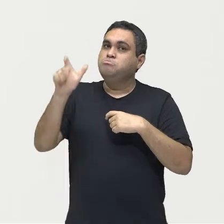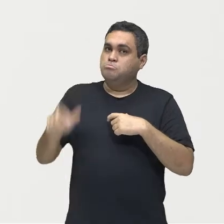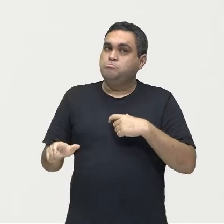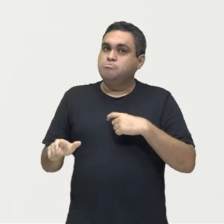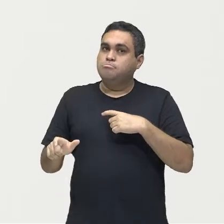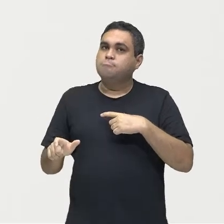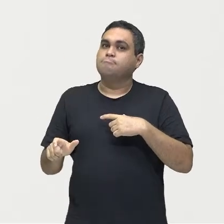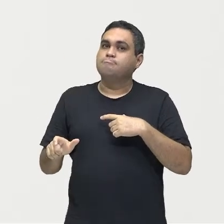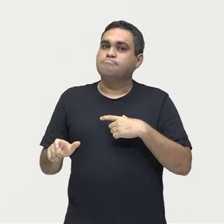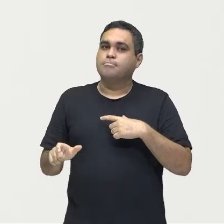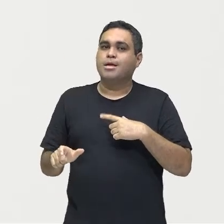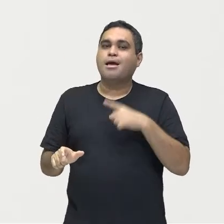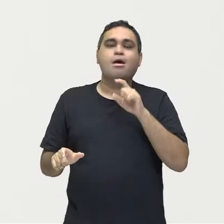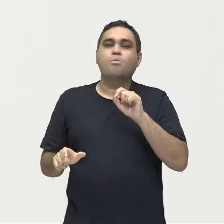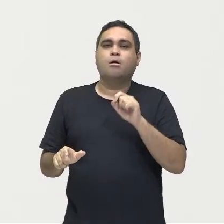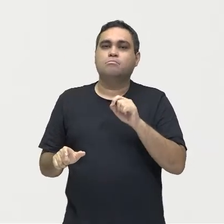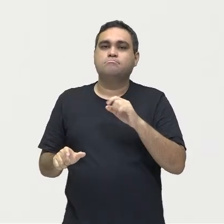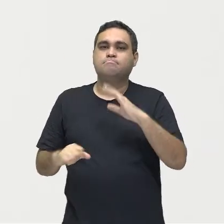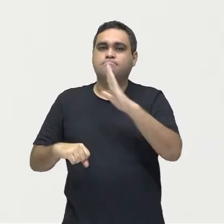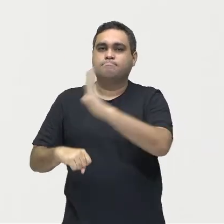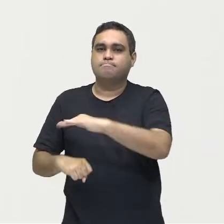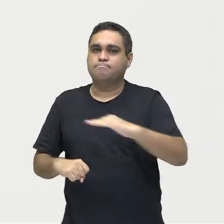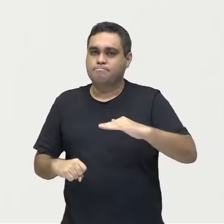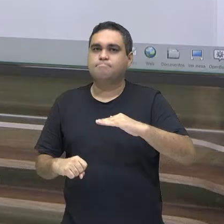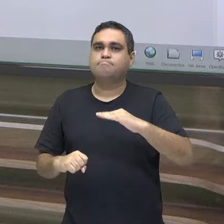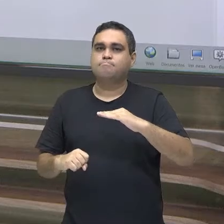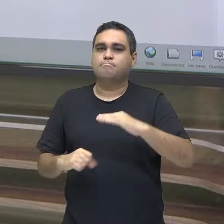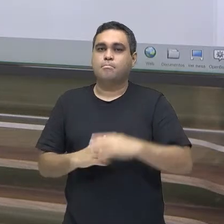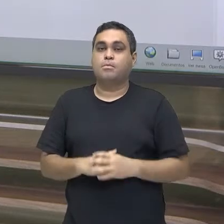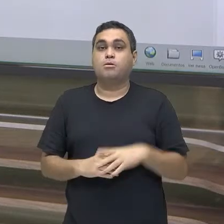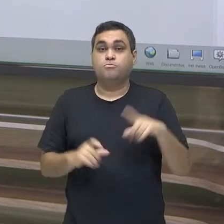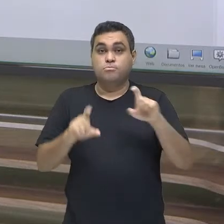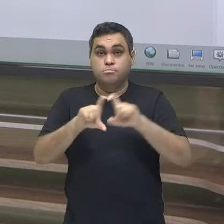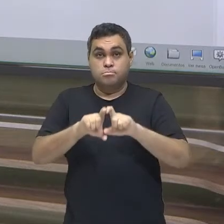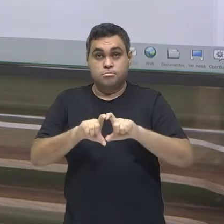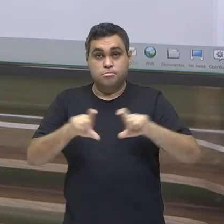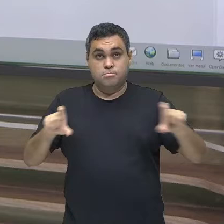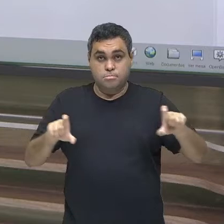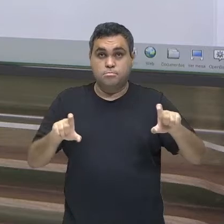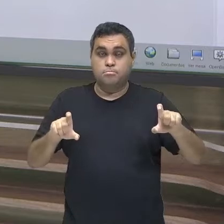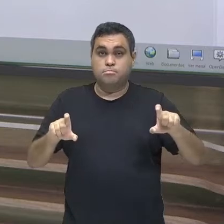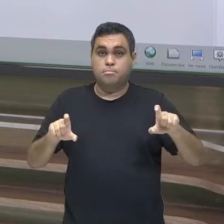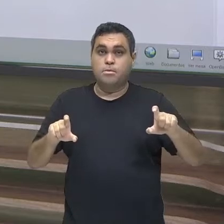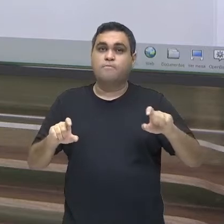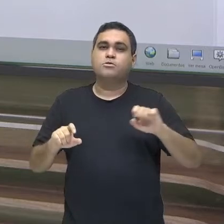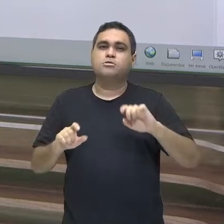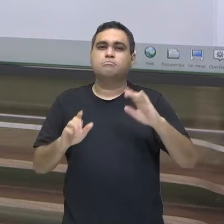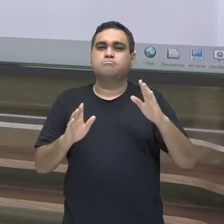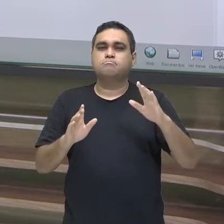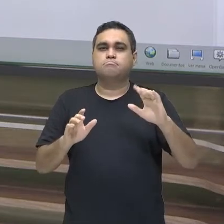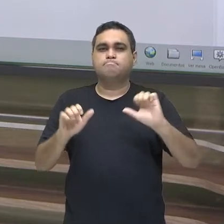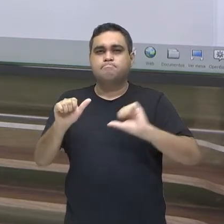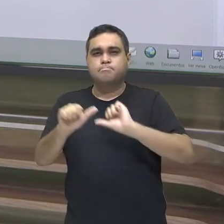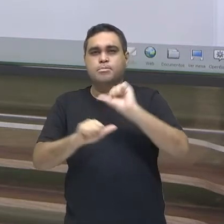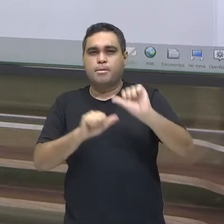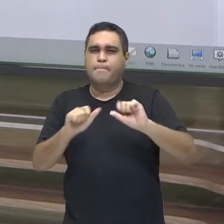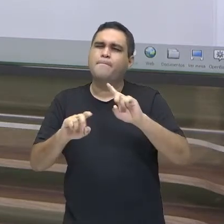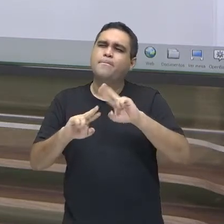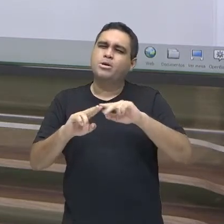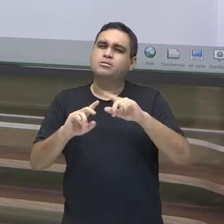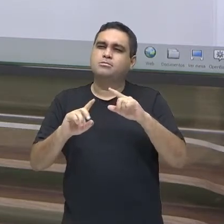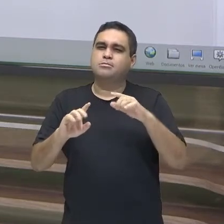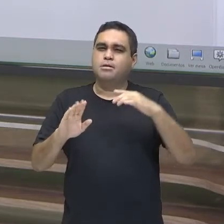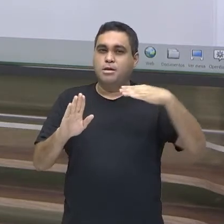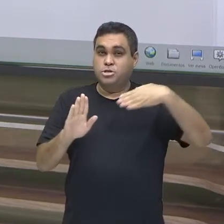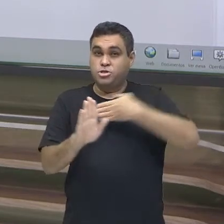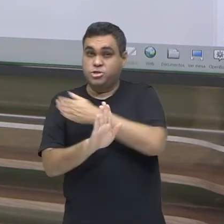é? Crianças. Quando você coloca a frase na ordem direta, porque aqui ela está na ordem